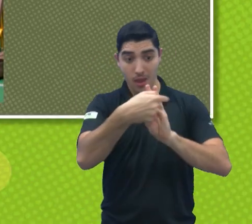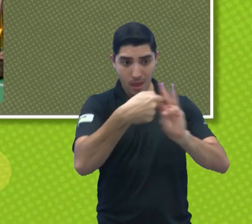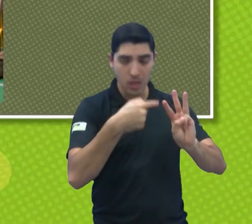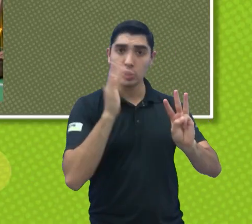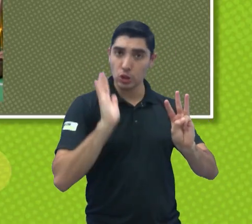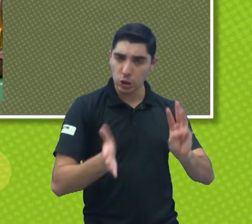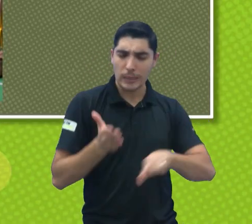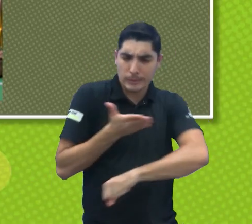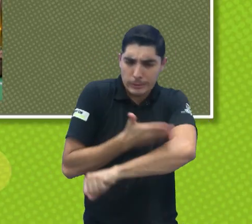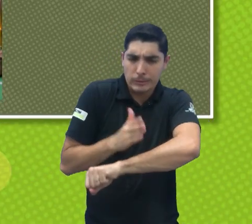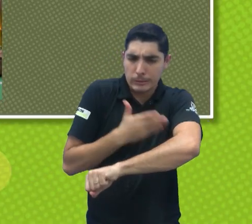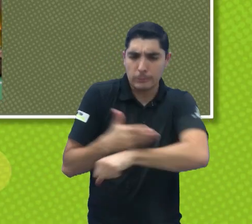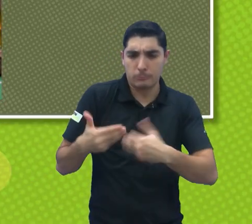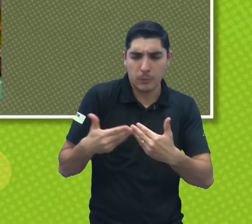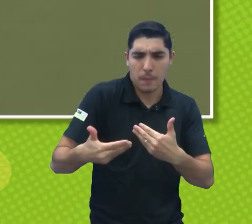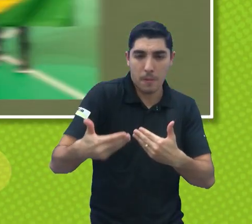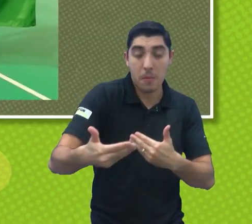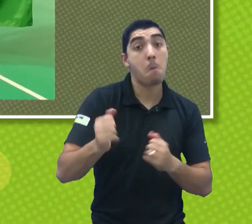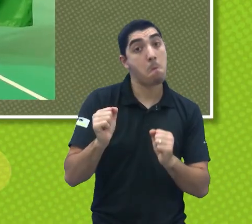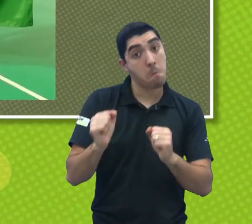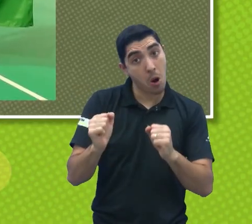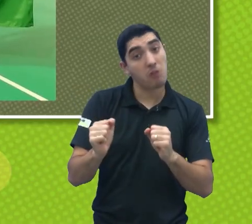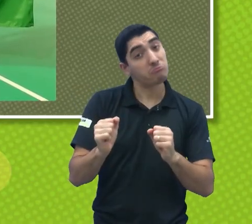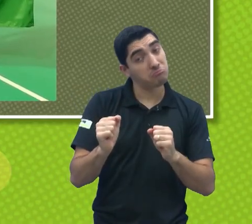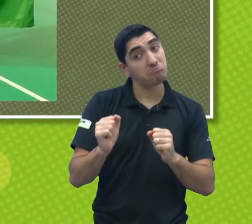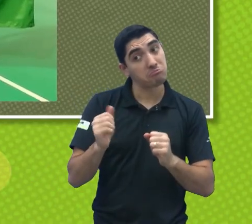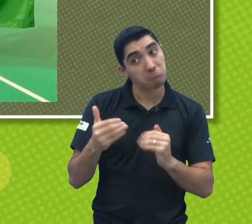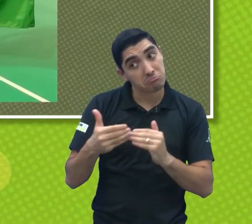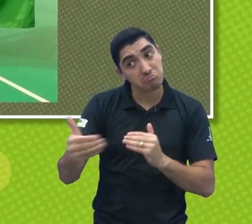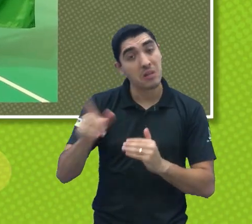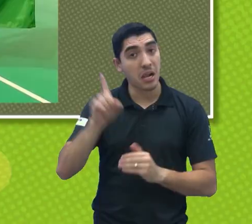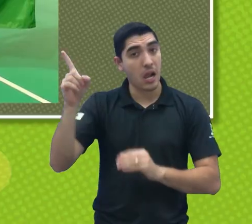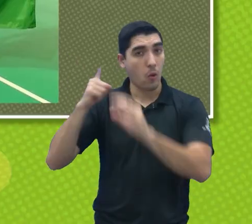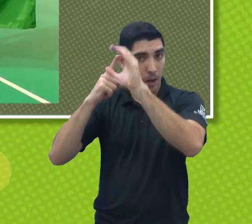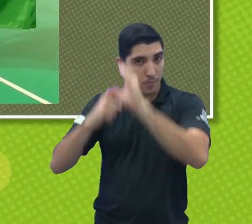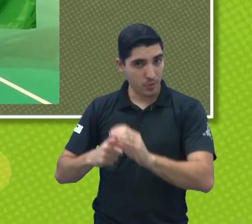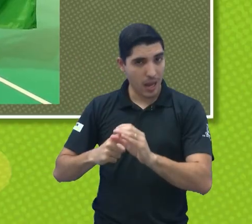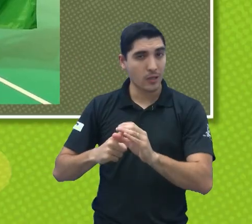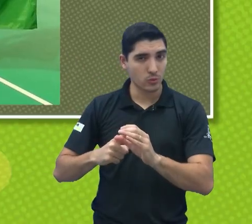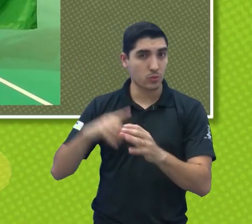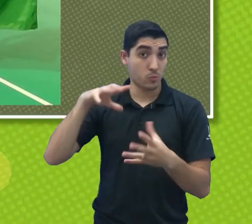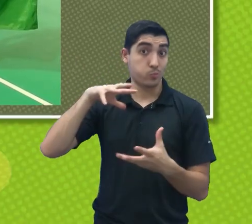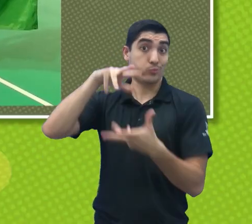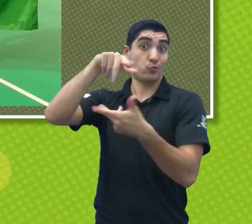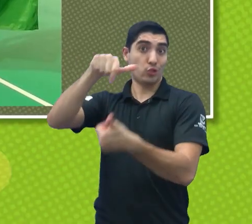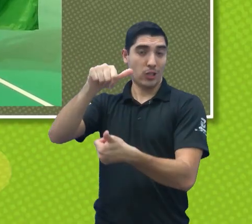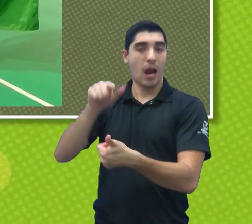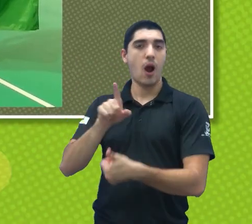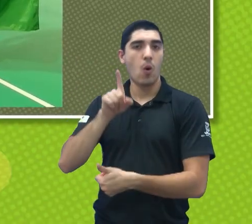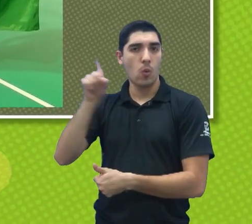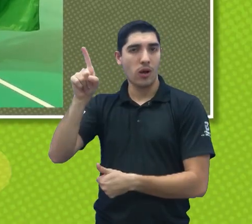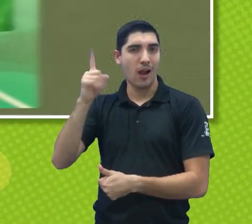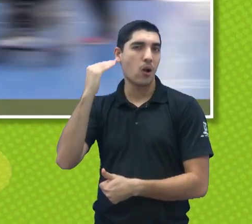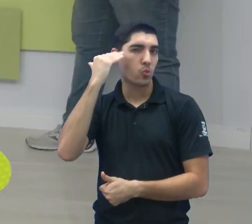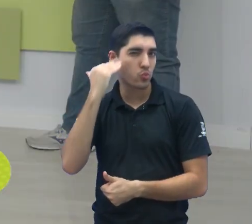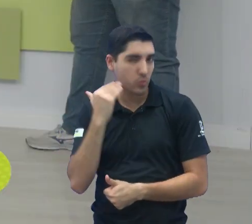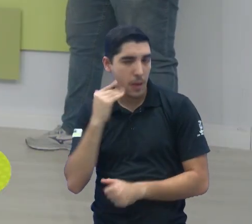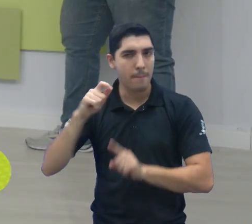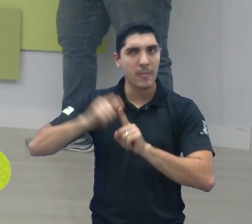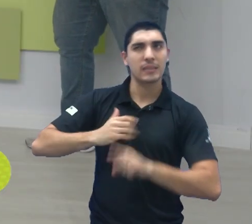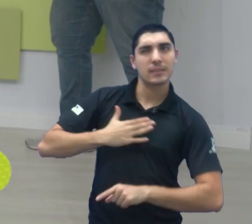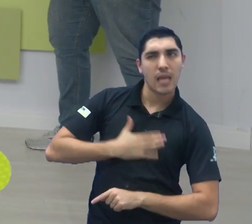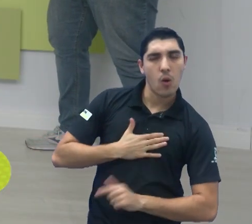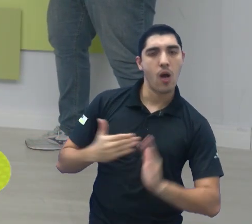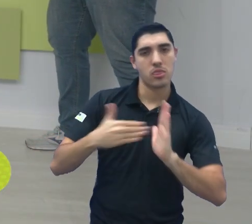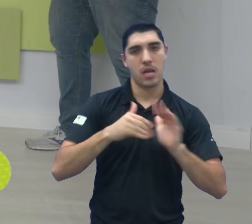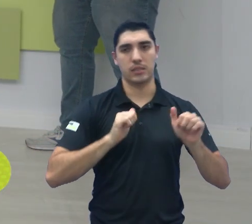que possivelmente vão integrar a seleção no Campeonato Mundial na Coreia do Sul entre agosto e setembro. Maravilha.